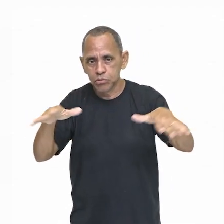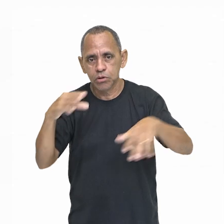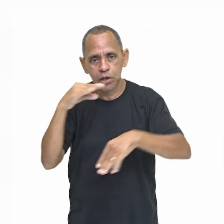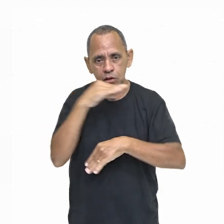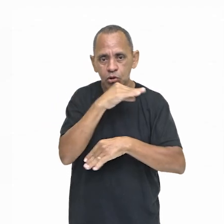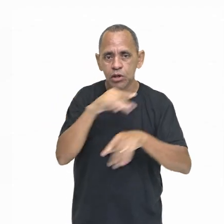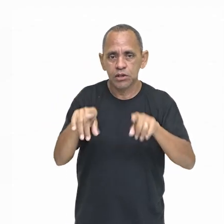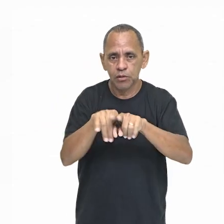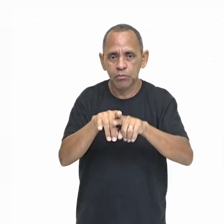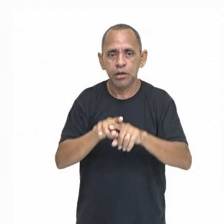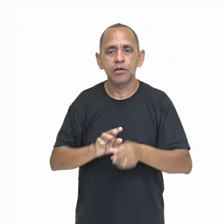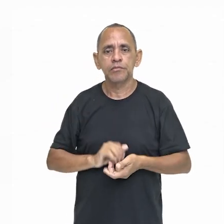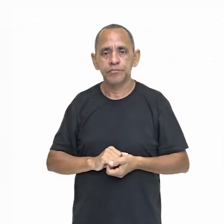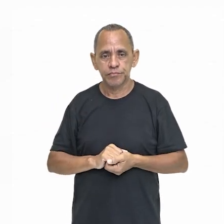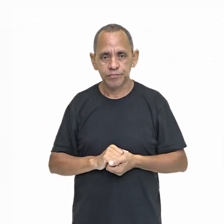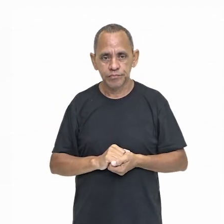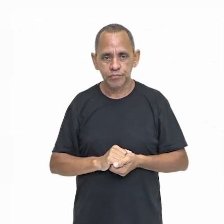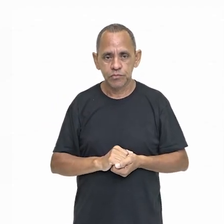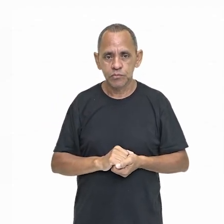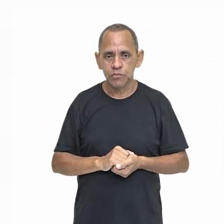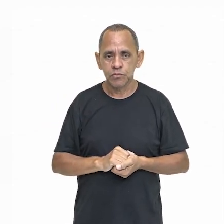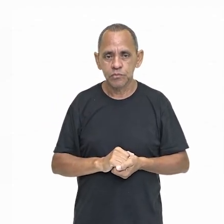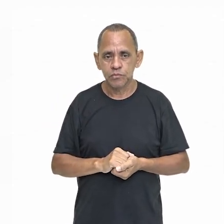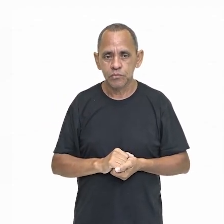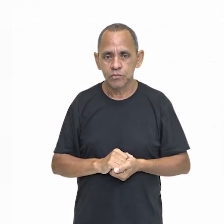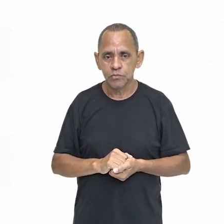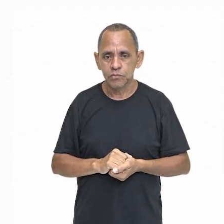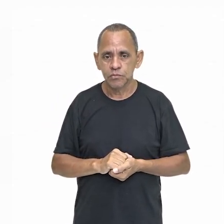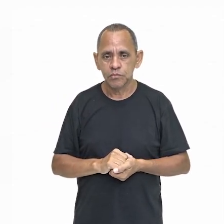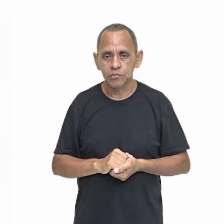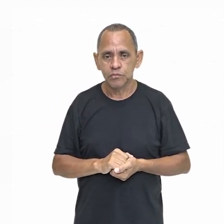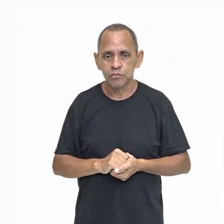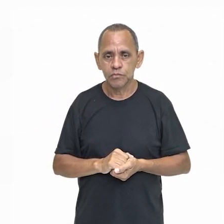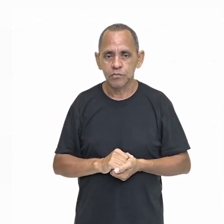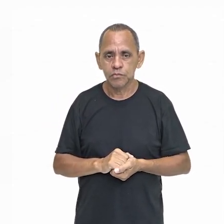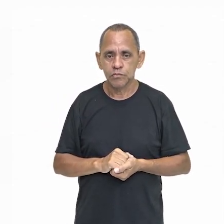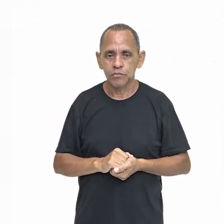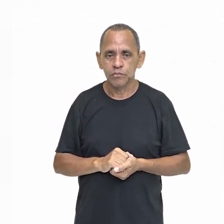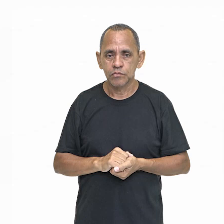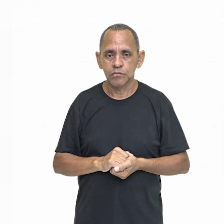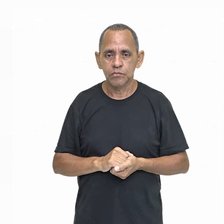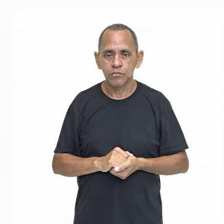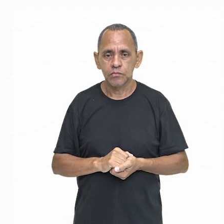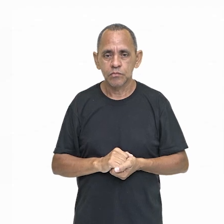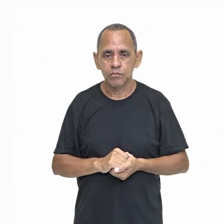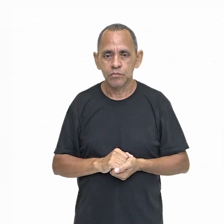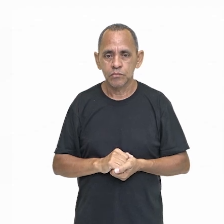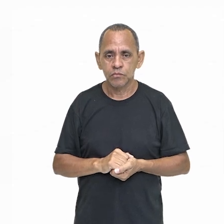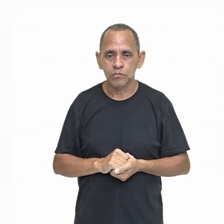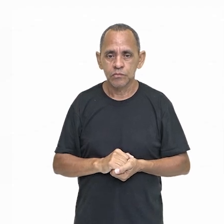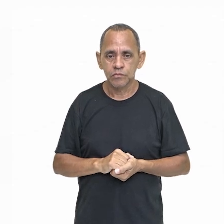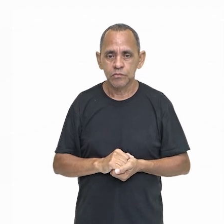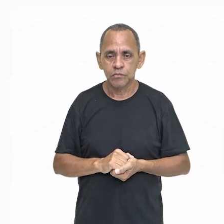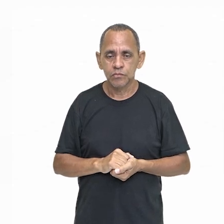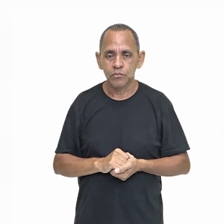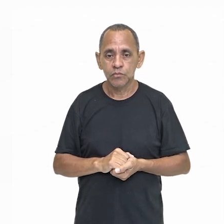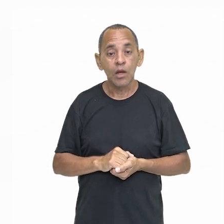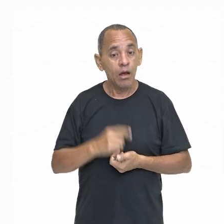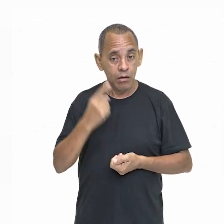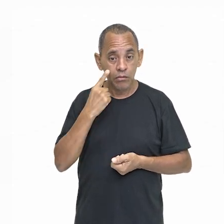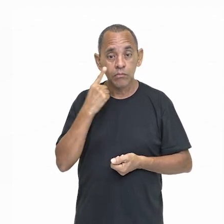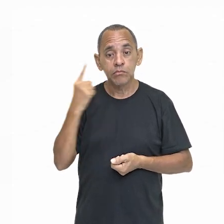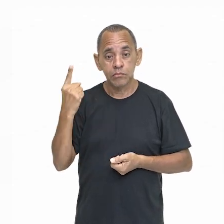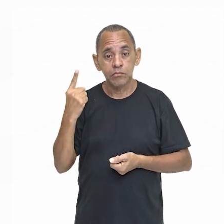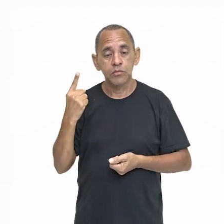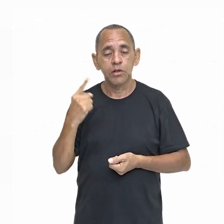Eu tenho aí a transmissão ou a propagação de calor. Neste caso, vejam aí